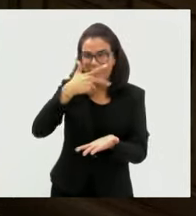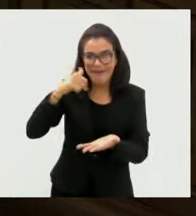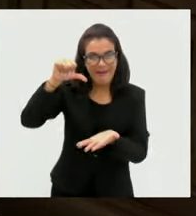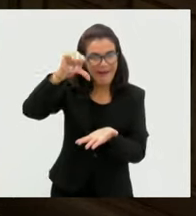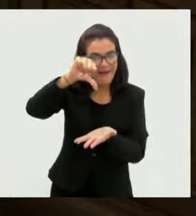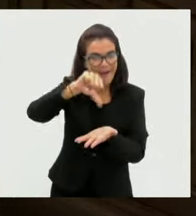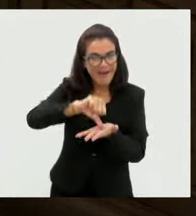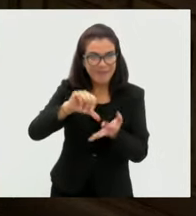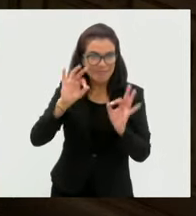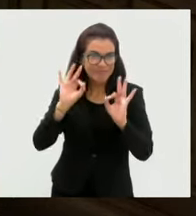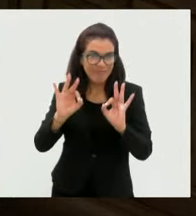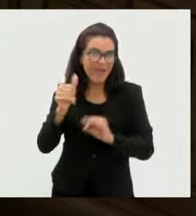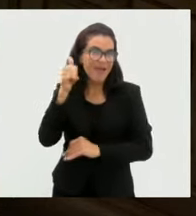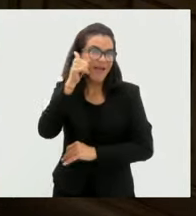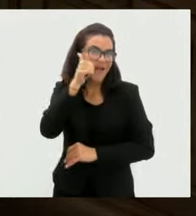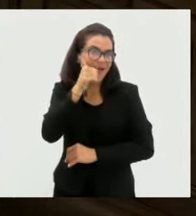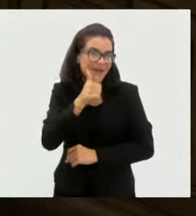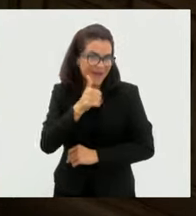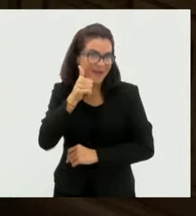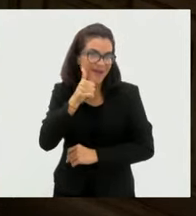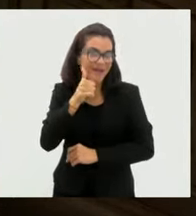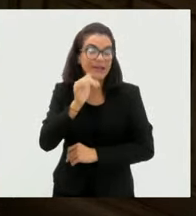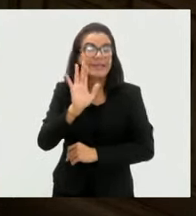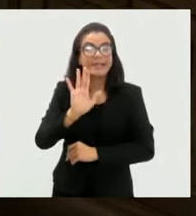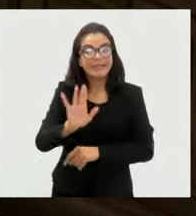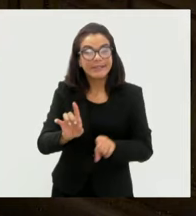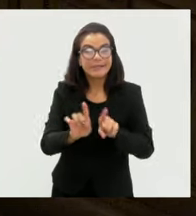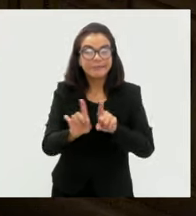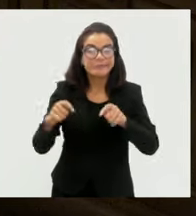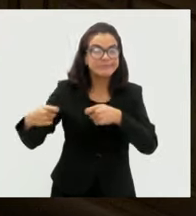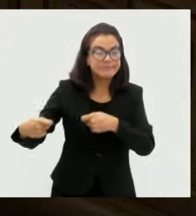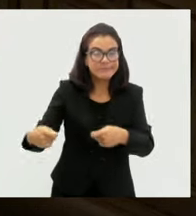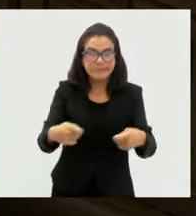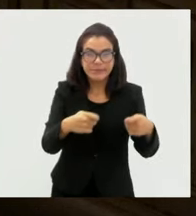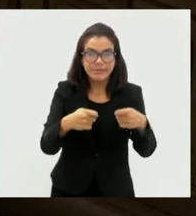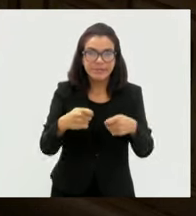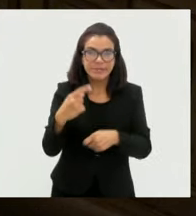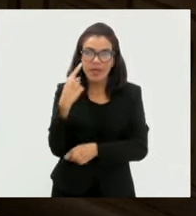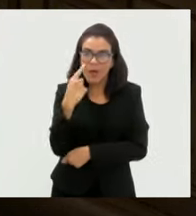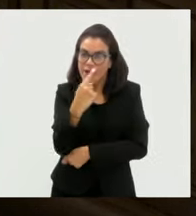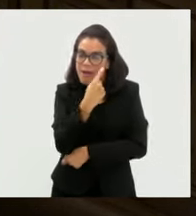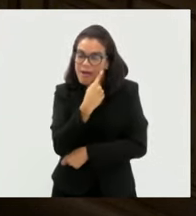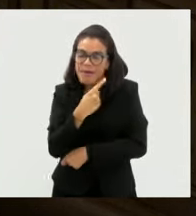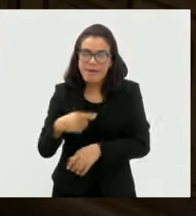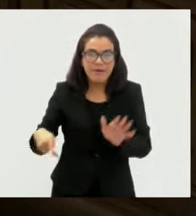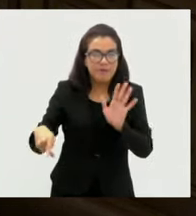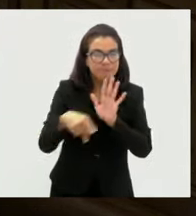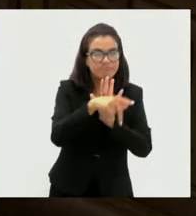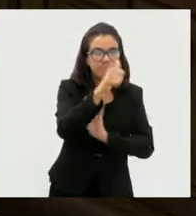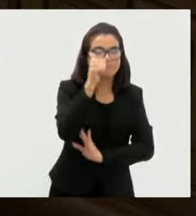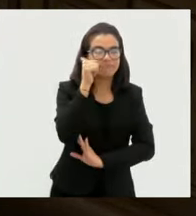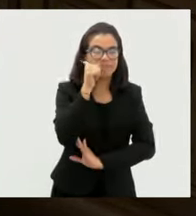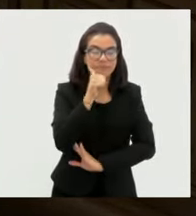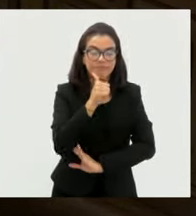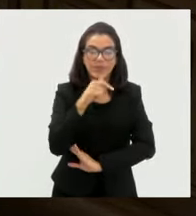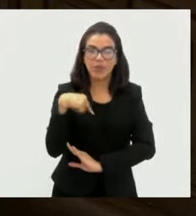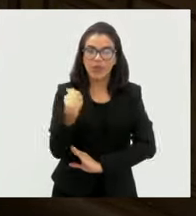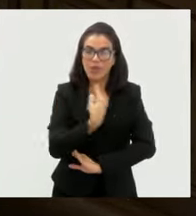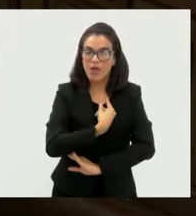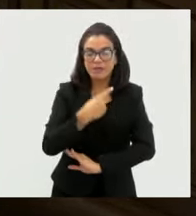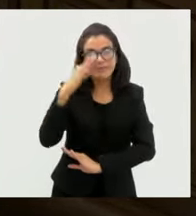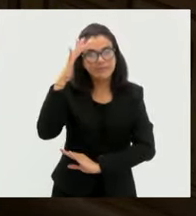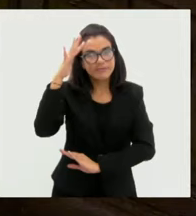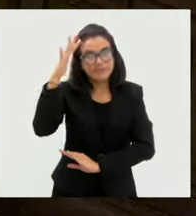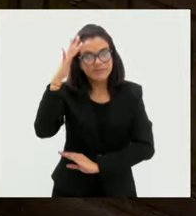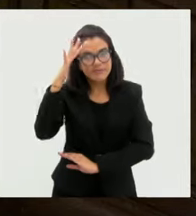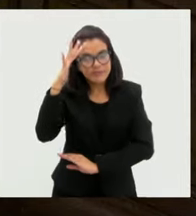é feminina e, portanto, precisa de um olhar feminino, é importante a gente pensar, por exemplo,